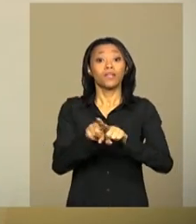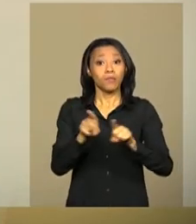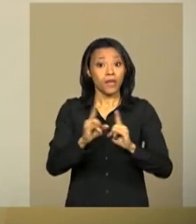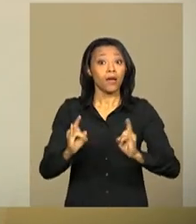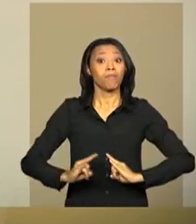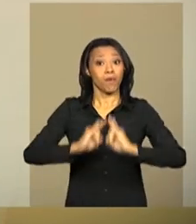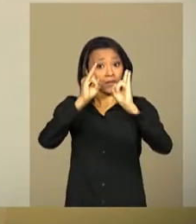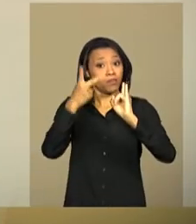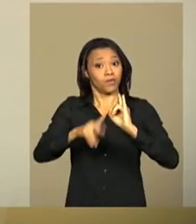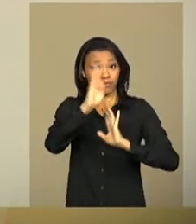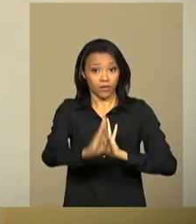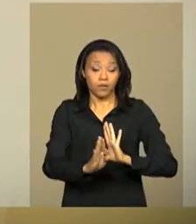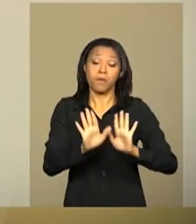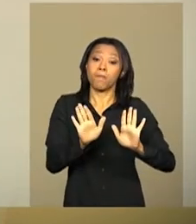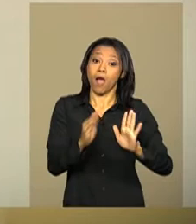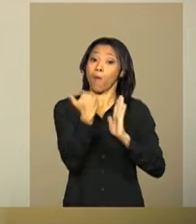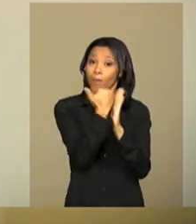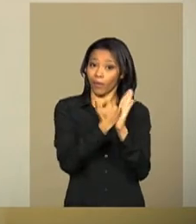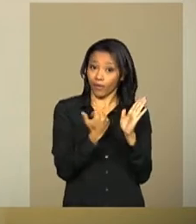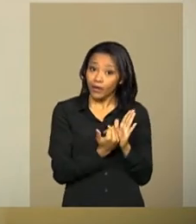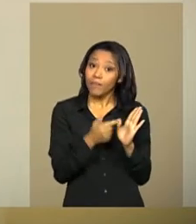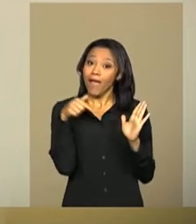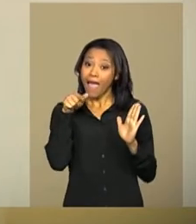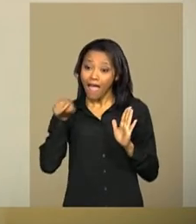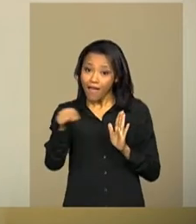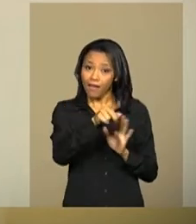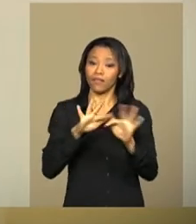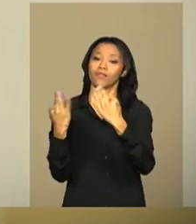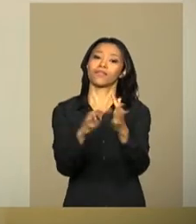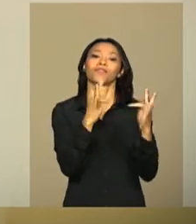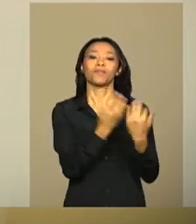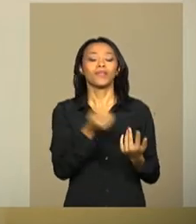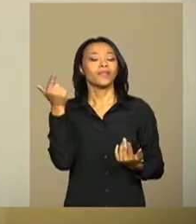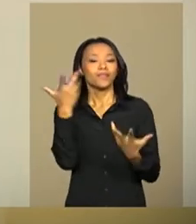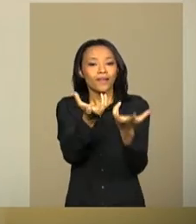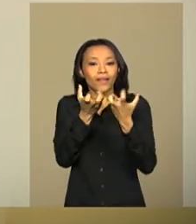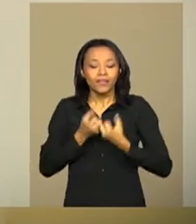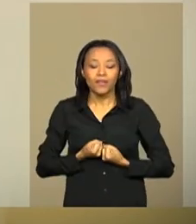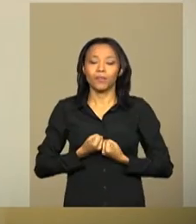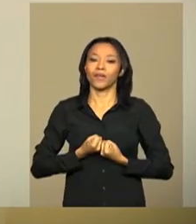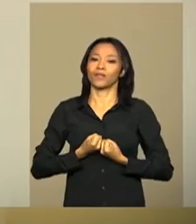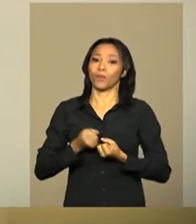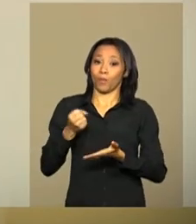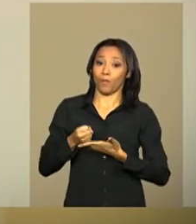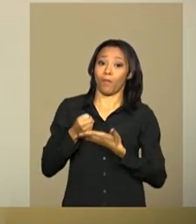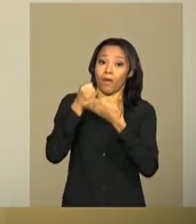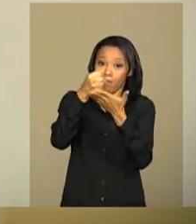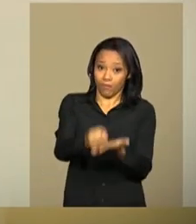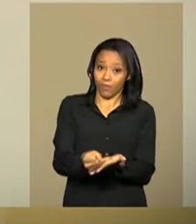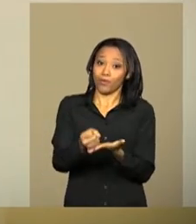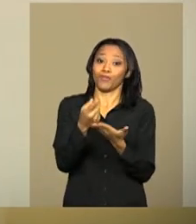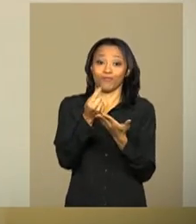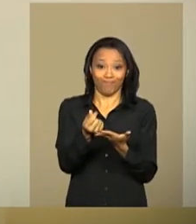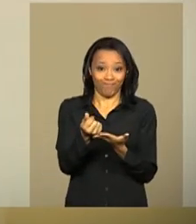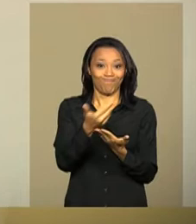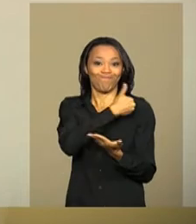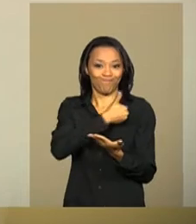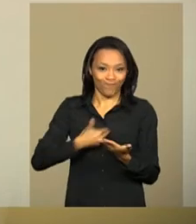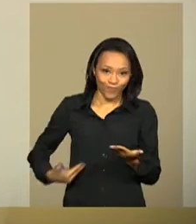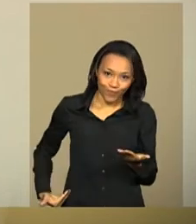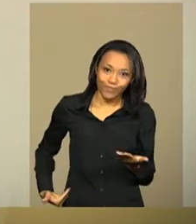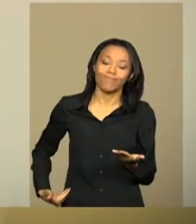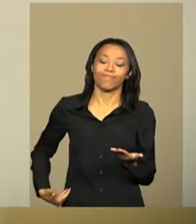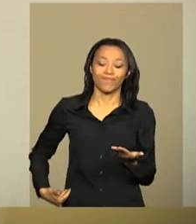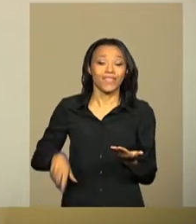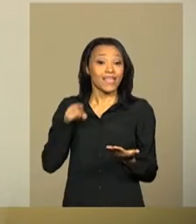do Brasil por Minha Casa Minha Vida essas famílias estão recebendo um subsídio ou seja um auxílio